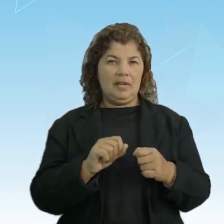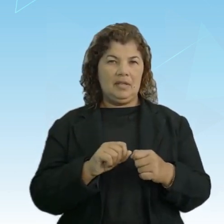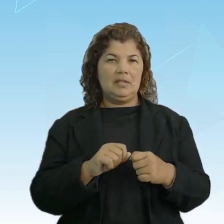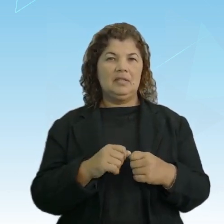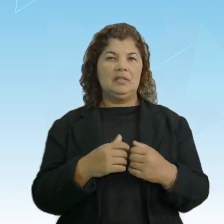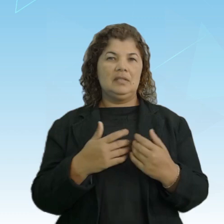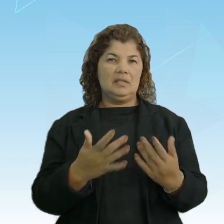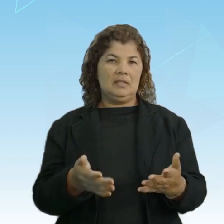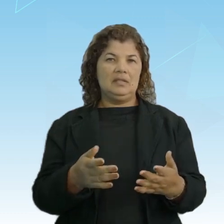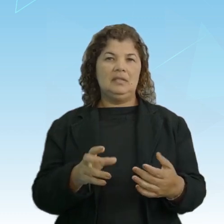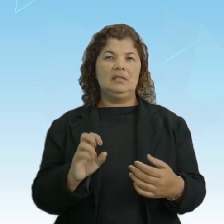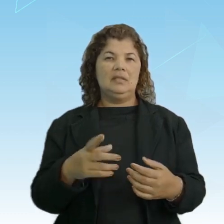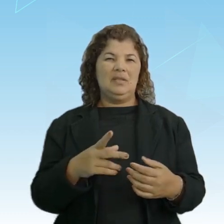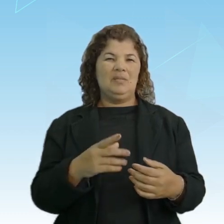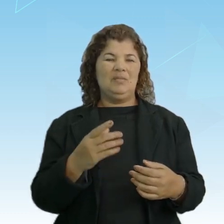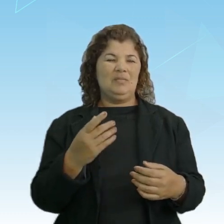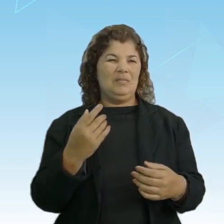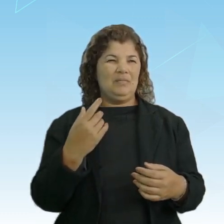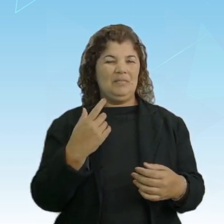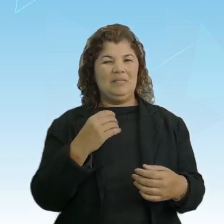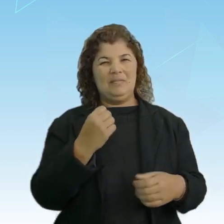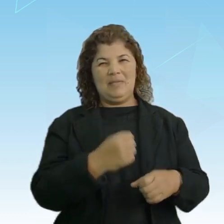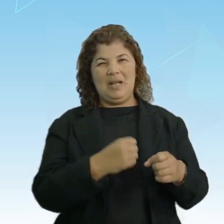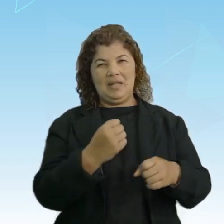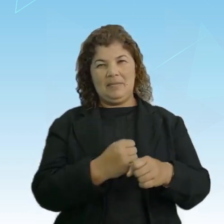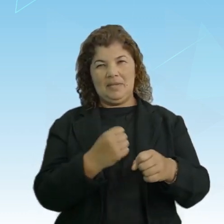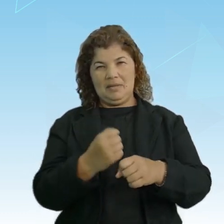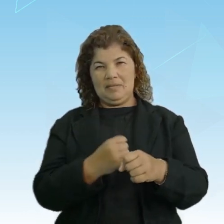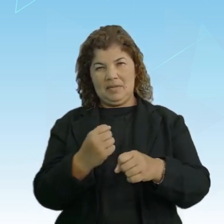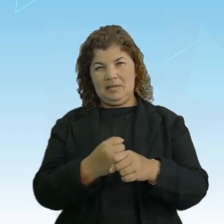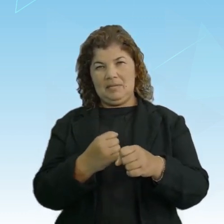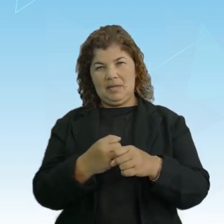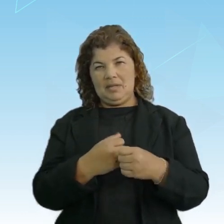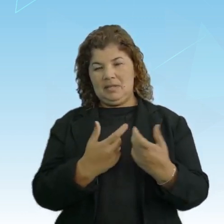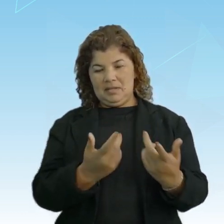senão despedaçar, matar